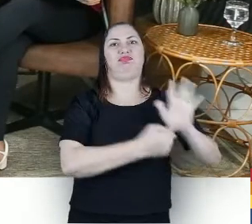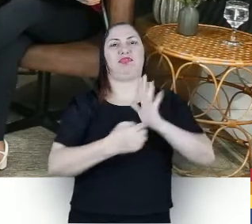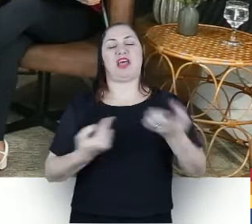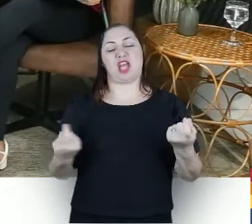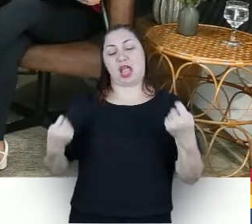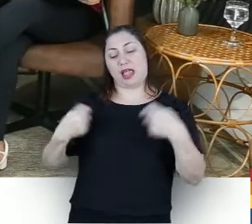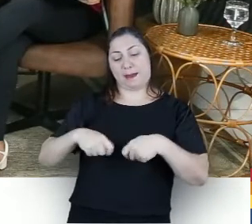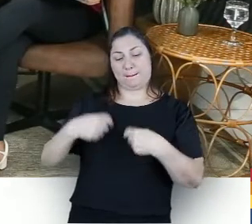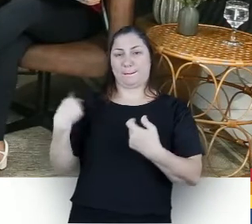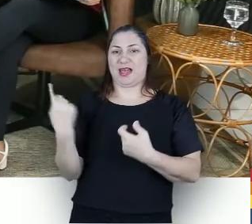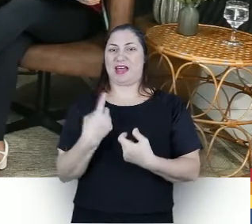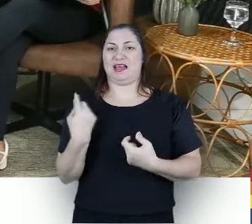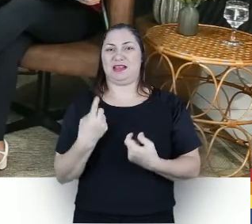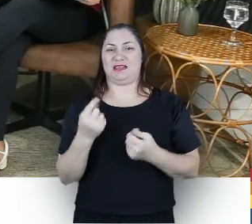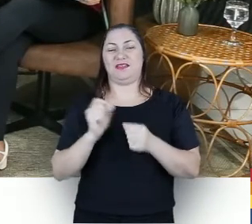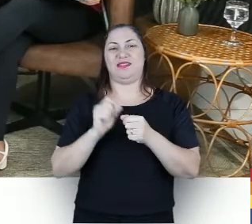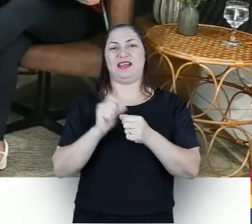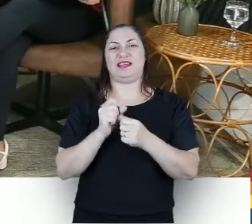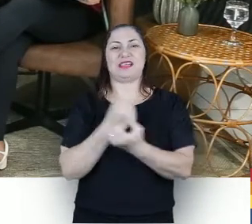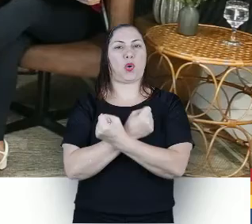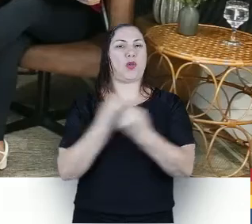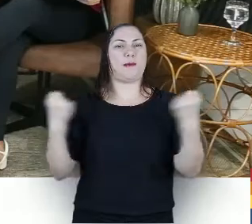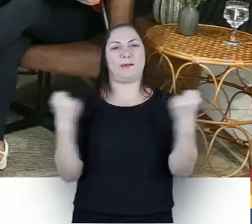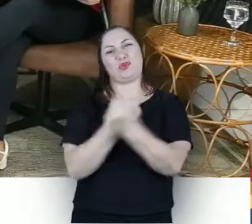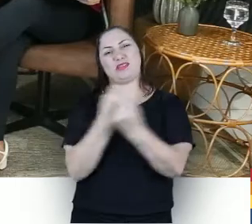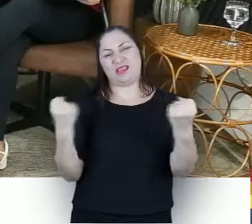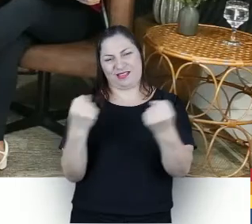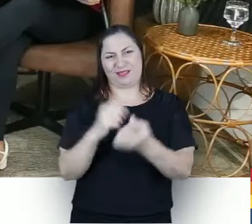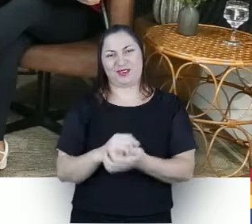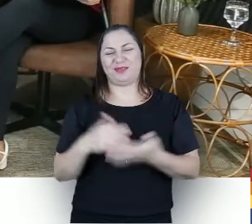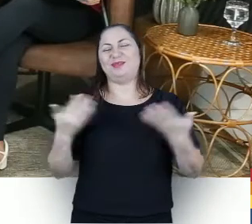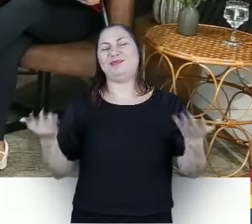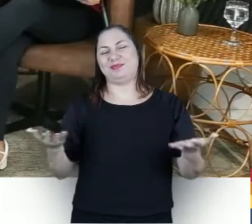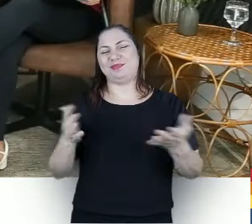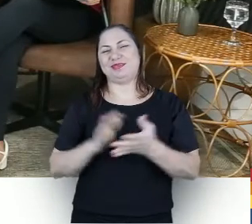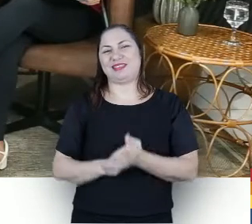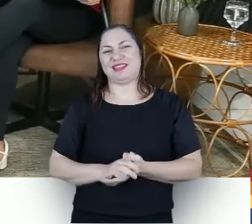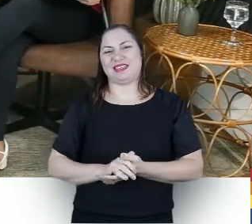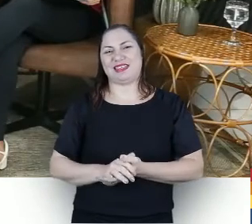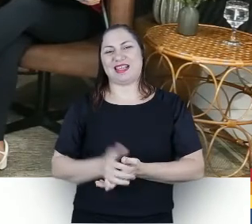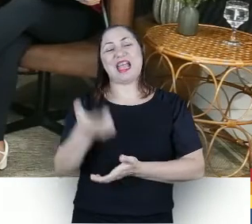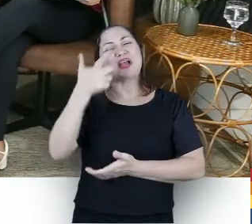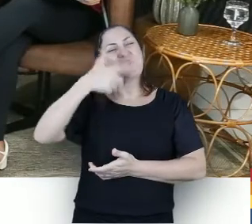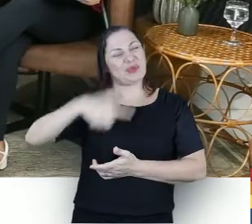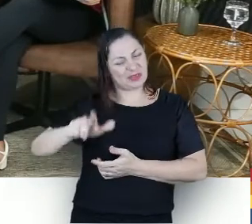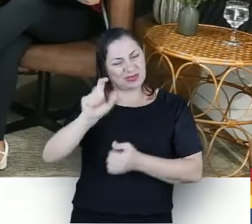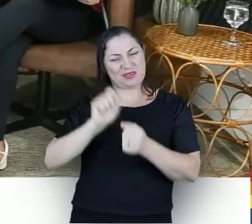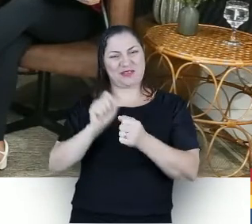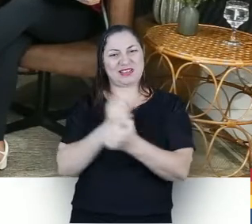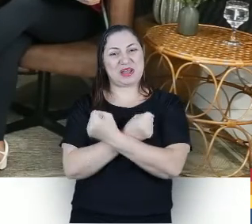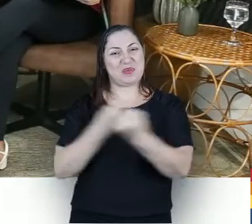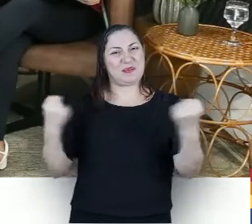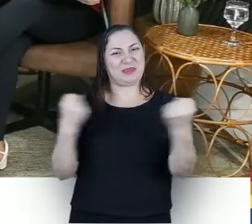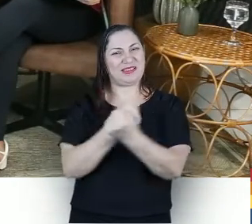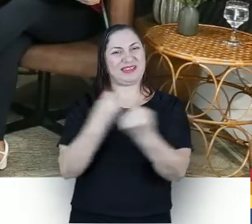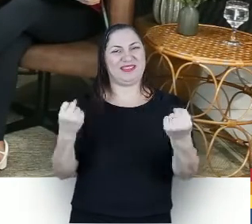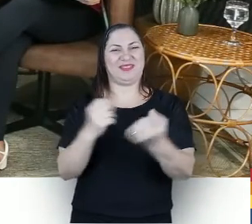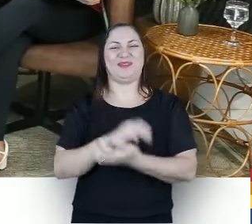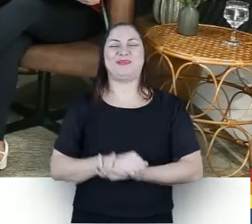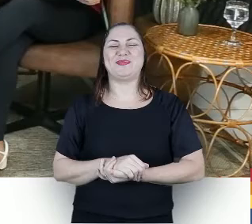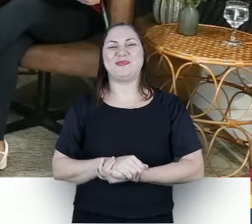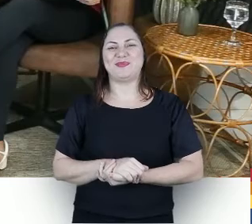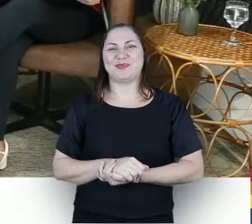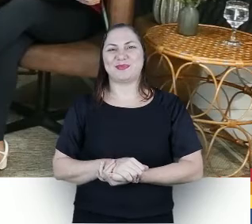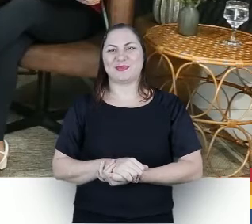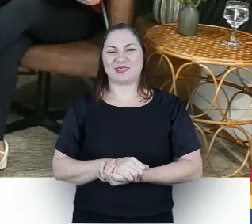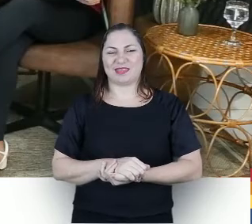seres de metamorfose inexplicável. Né? Então, a gente se reinventa o tempo inteiro, né? A pandemia escancarou